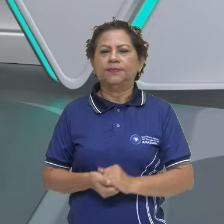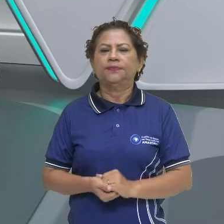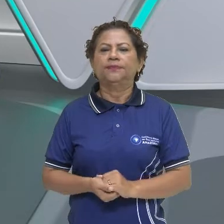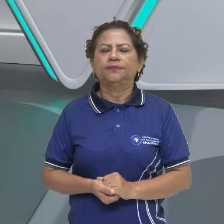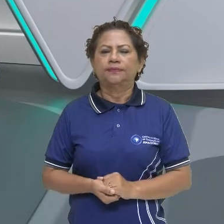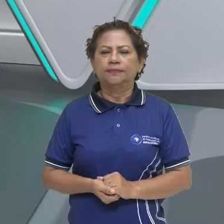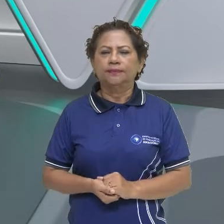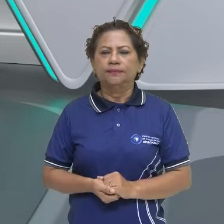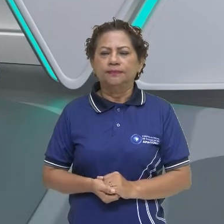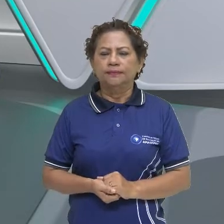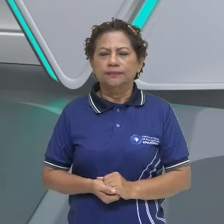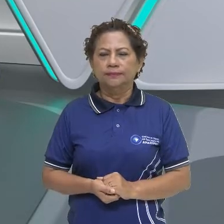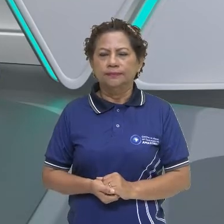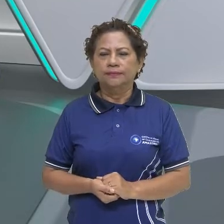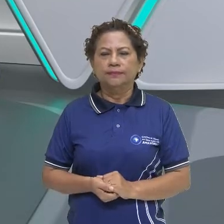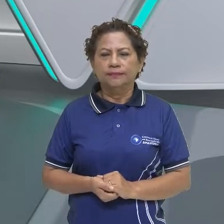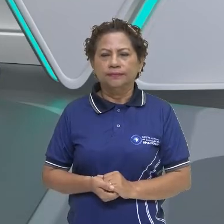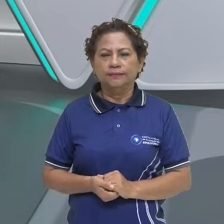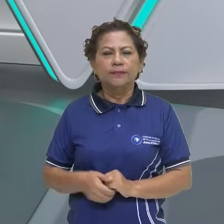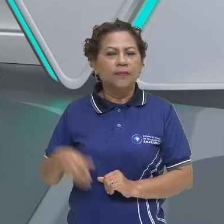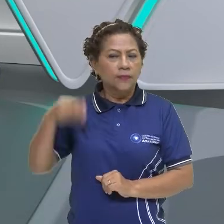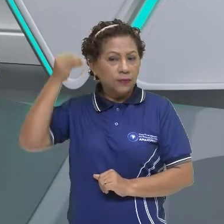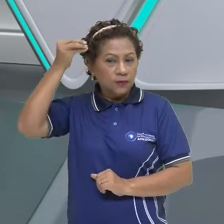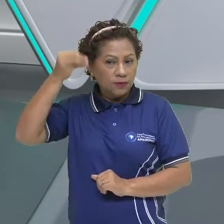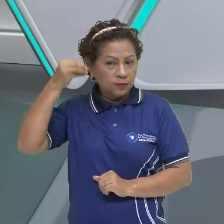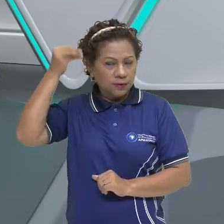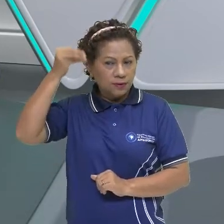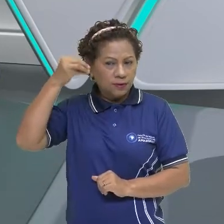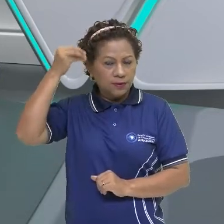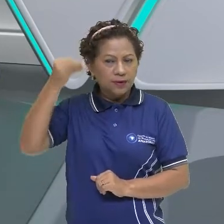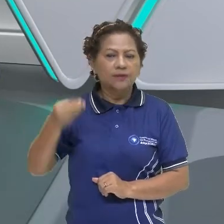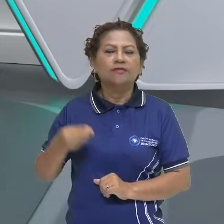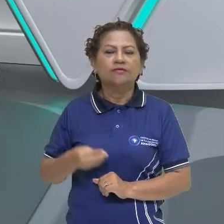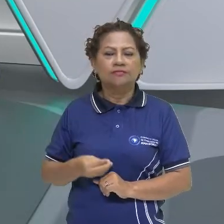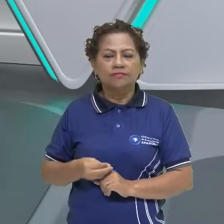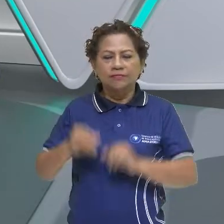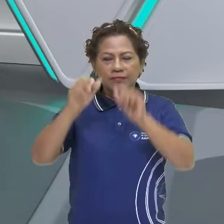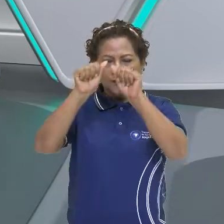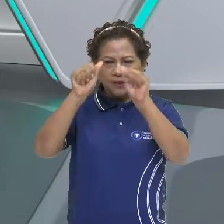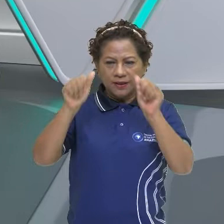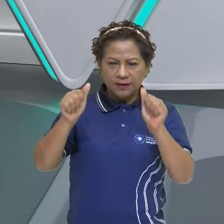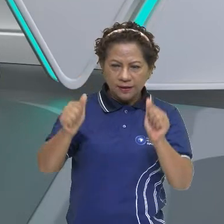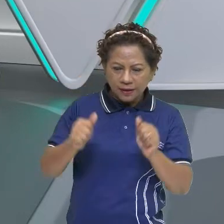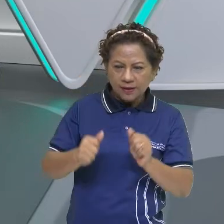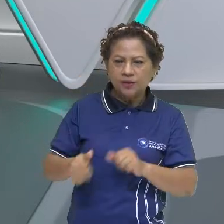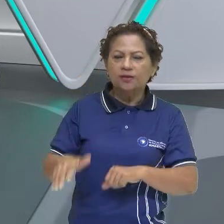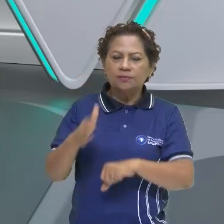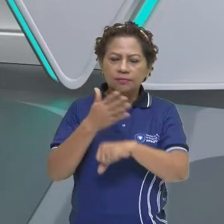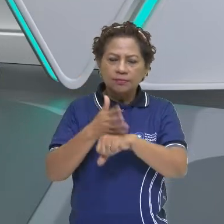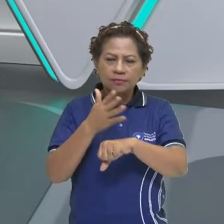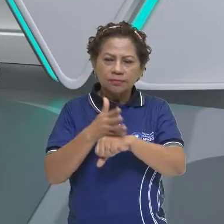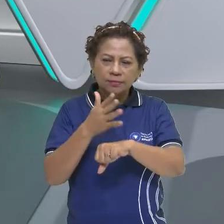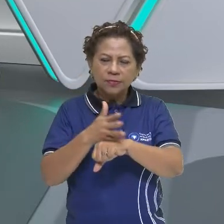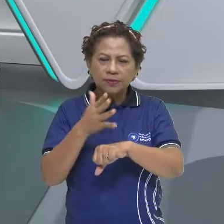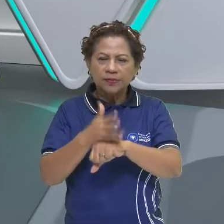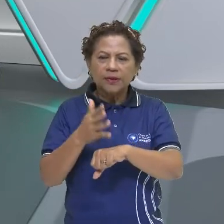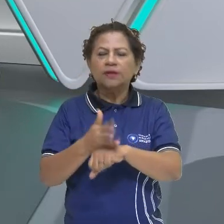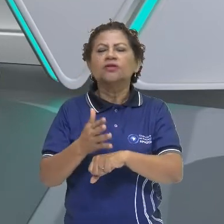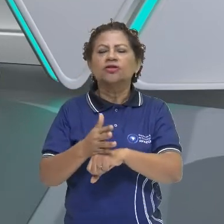uma experiência artística, né, uma prática artística que ela está muito em alta